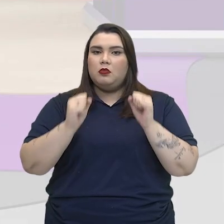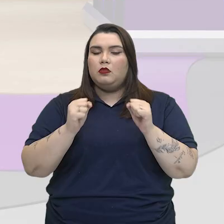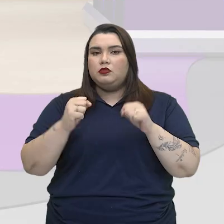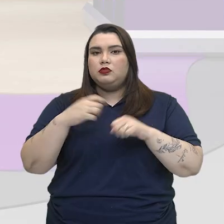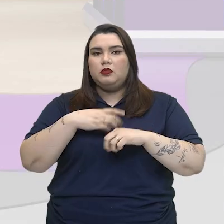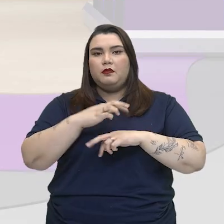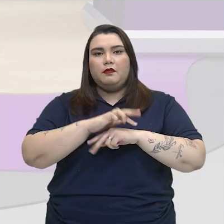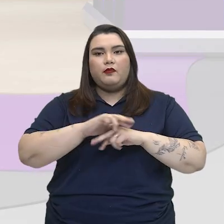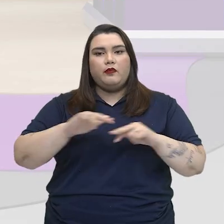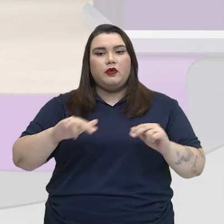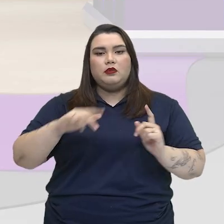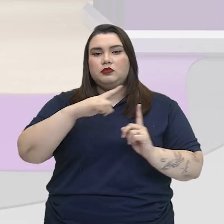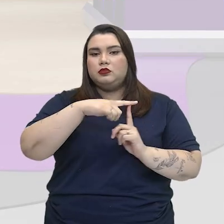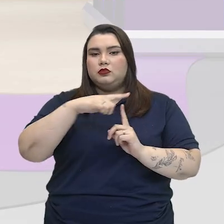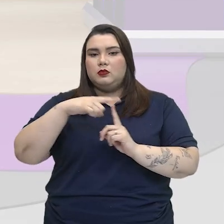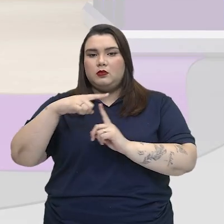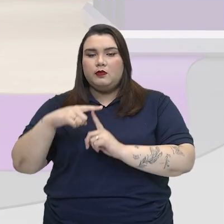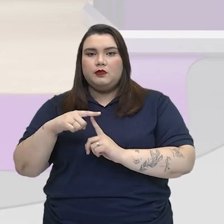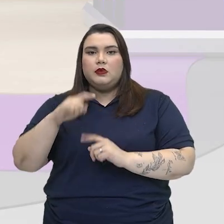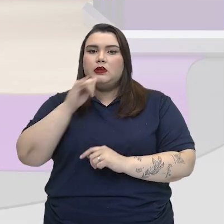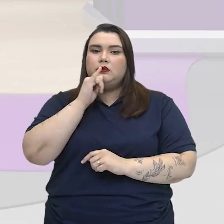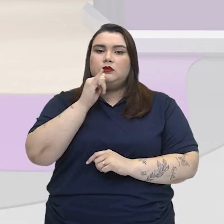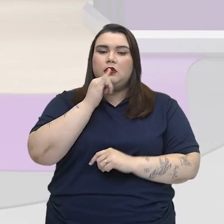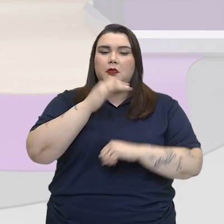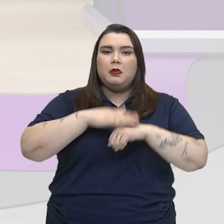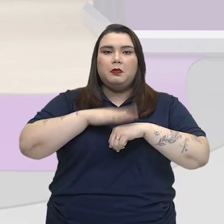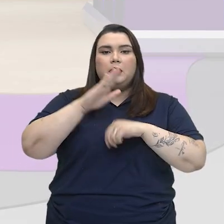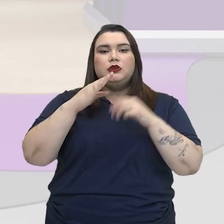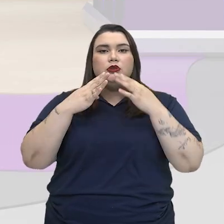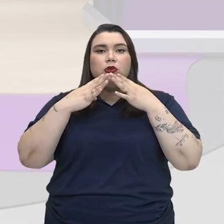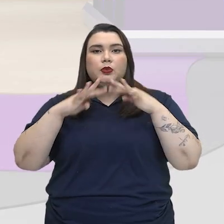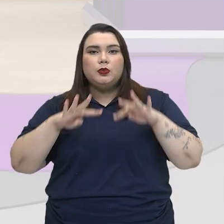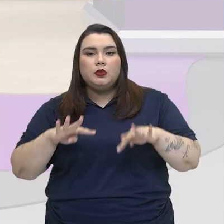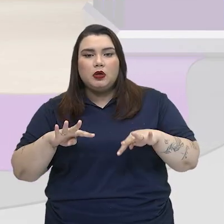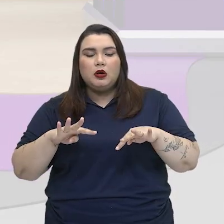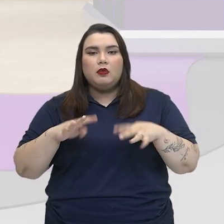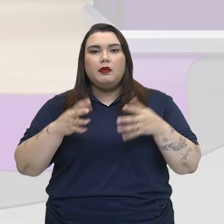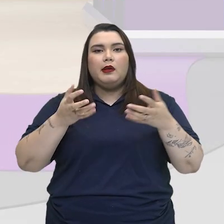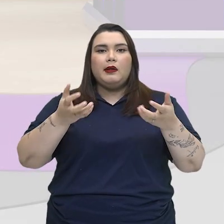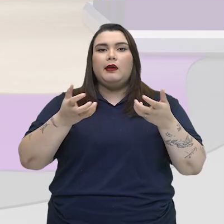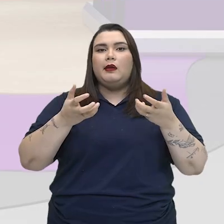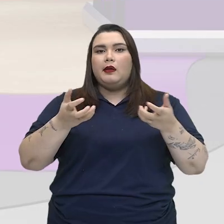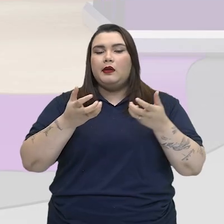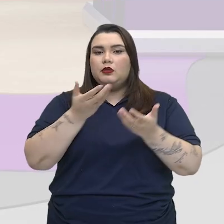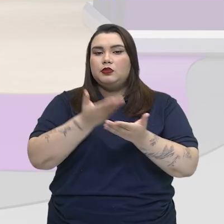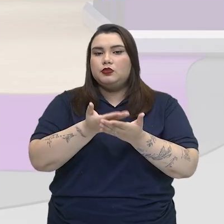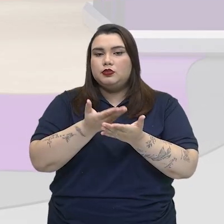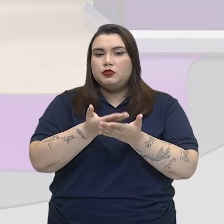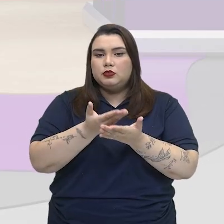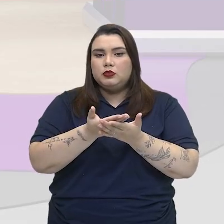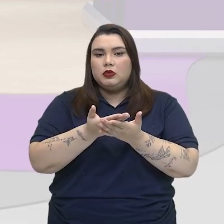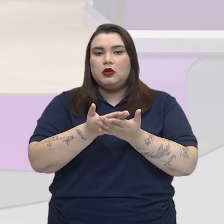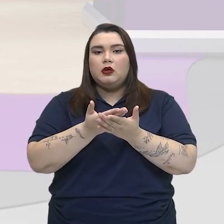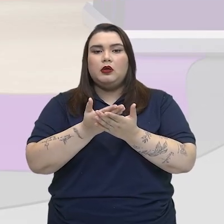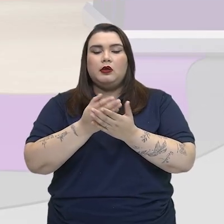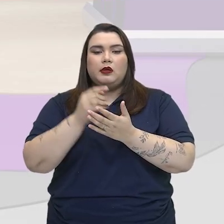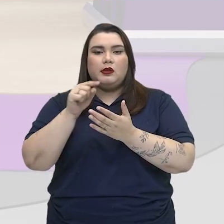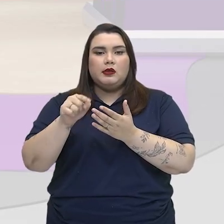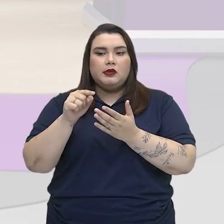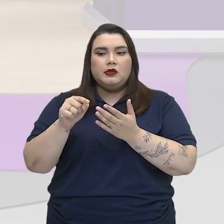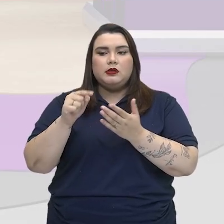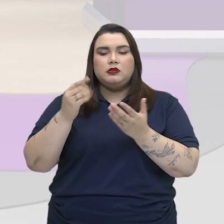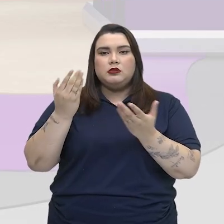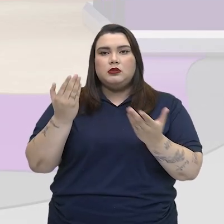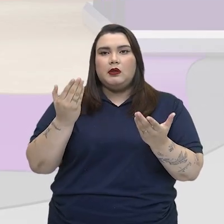diversas formas. Uma delas, que é a mais comum, principalmente quando se quer se estudar uma determinada